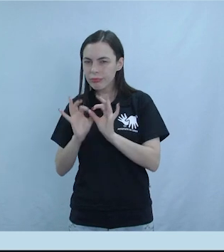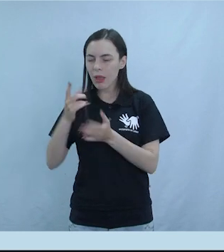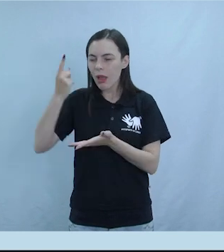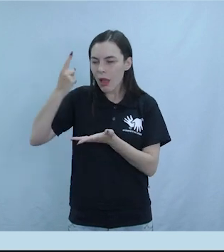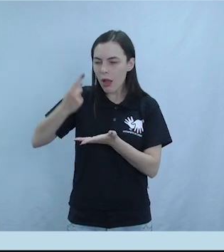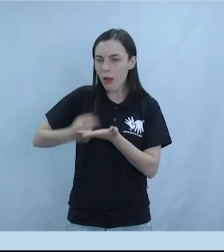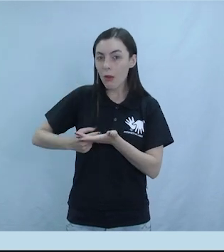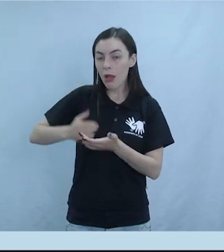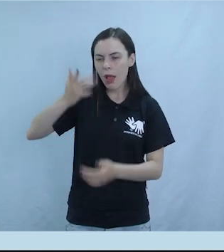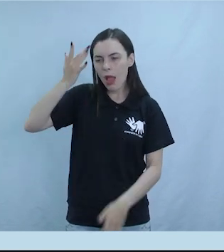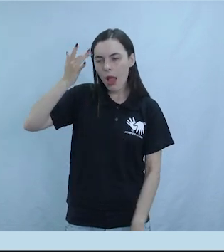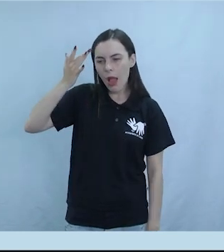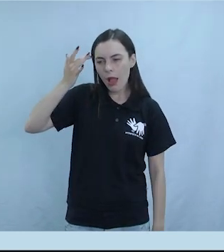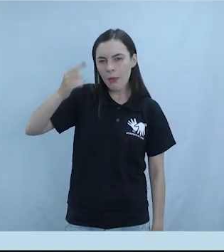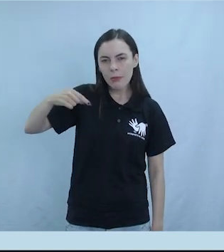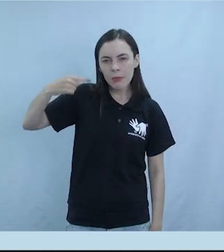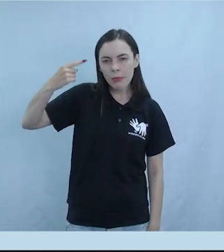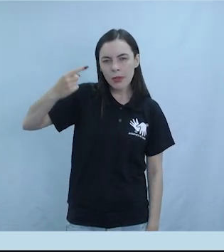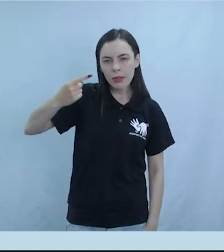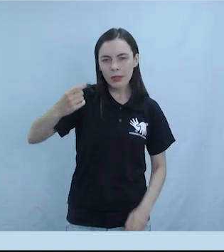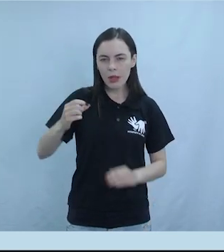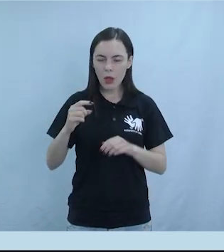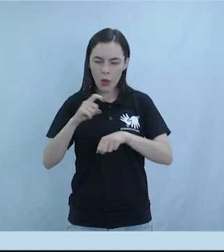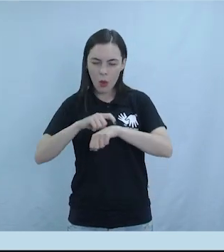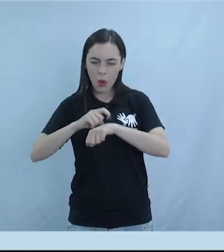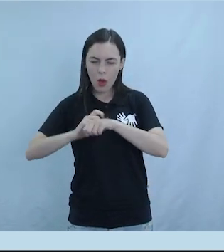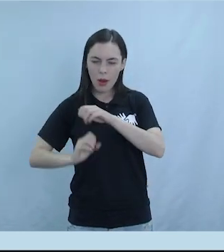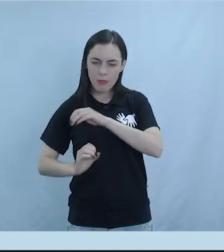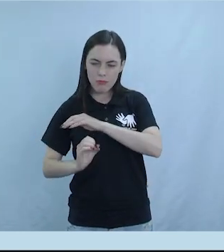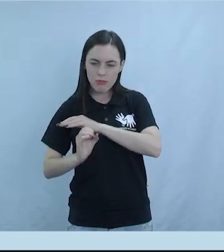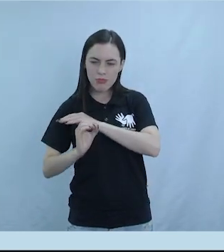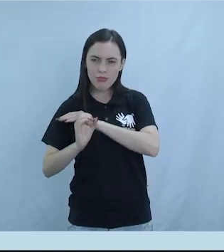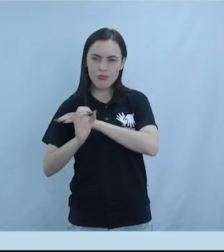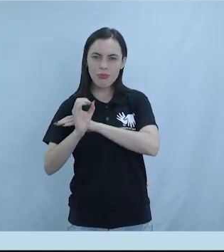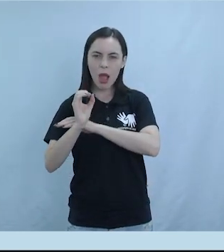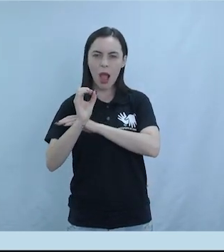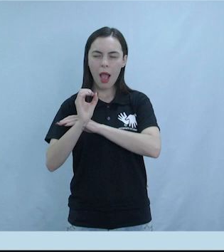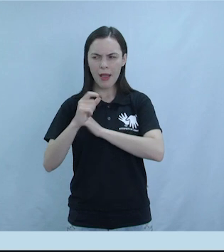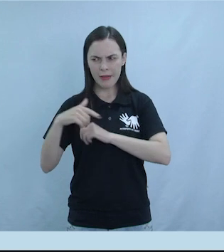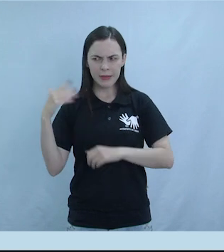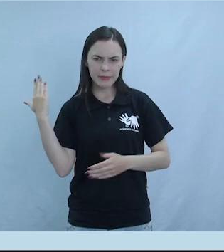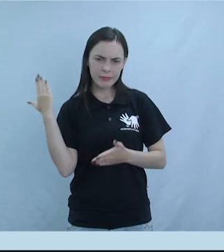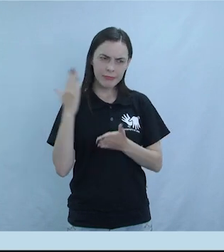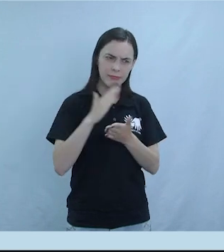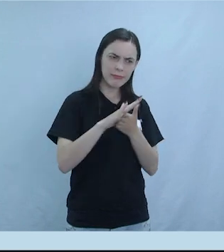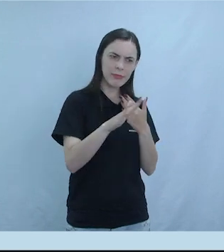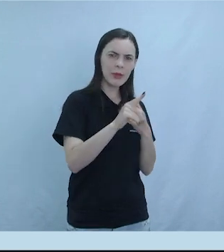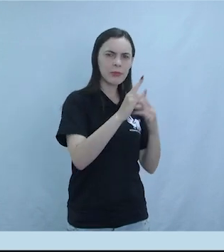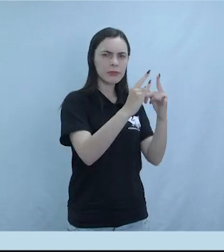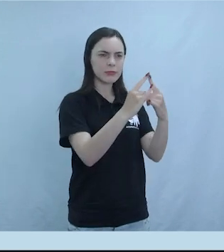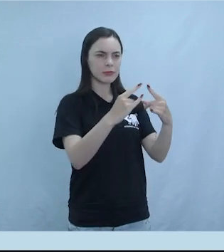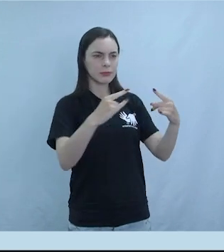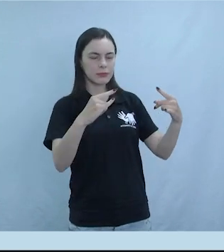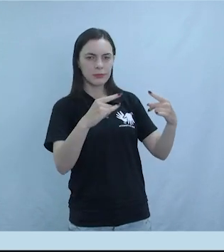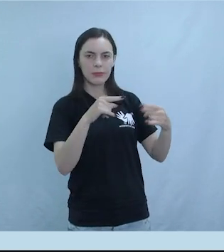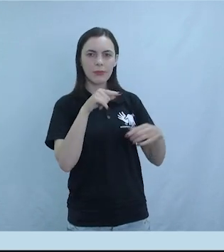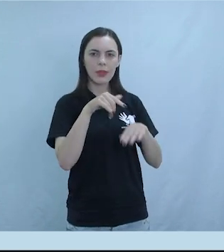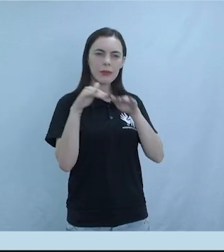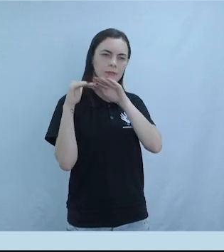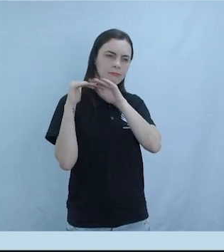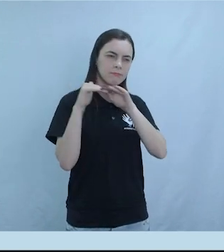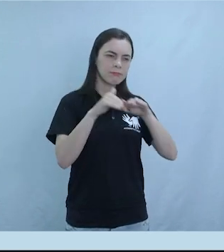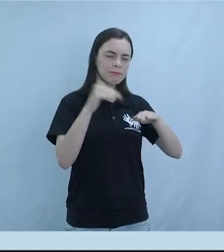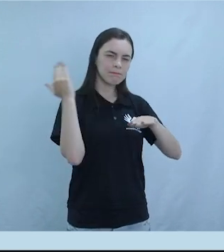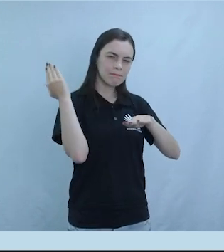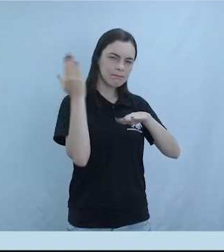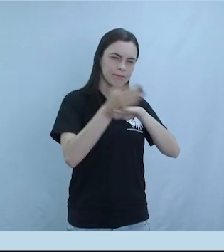e decidiram que no dia seguinte, ao raiar do sol, eles invadiriam o acampamento dos